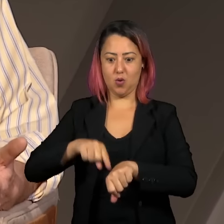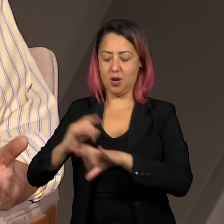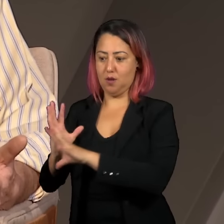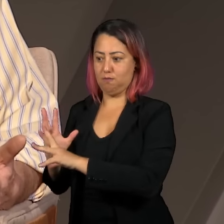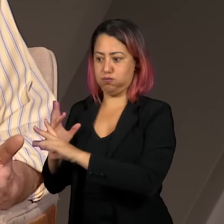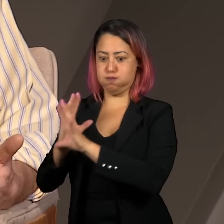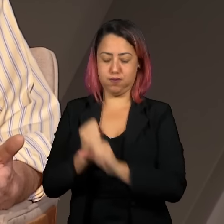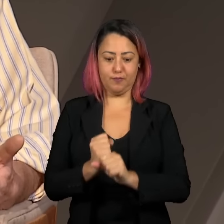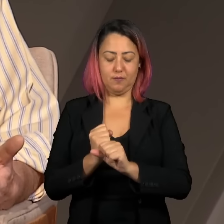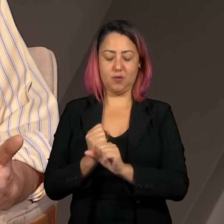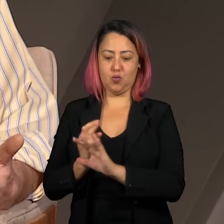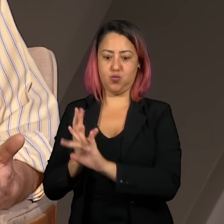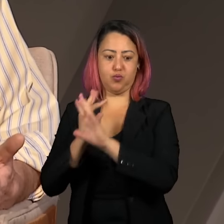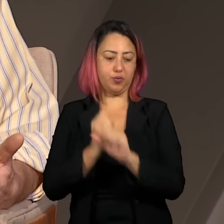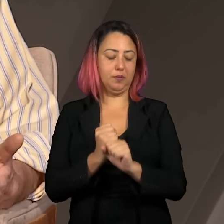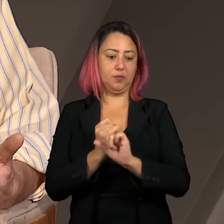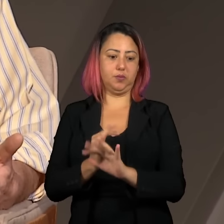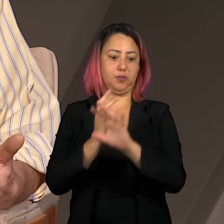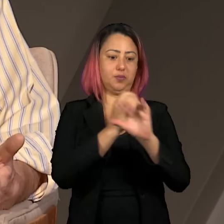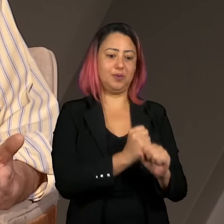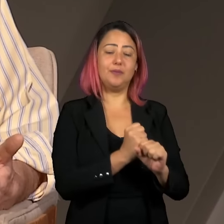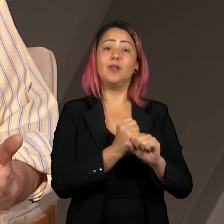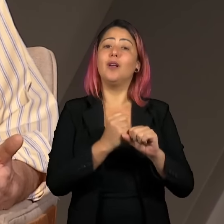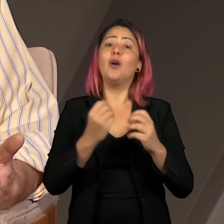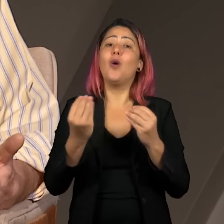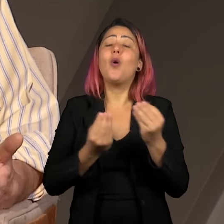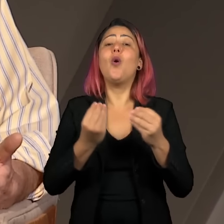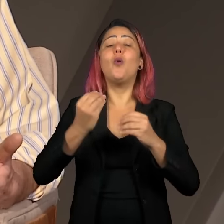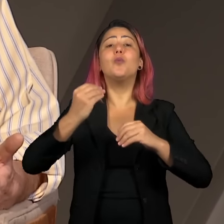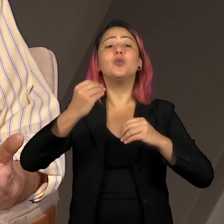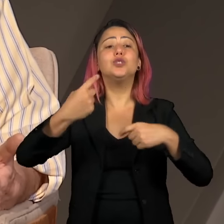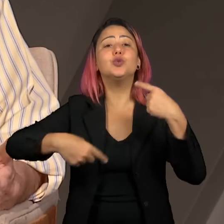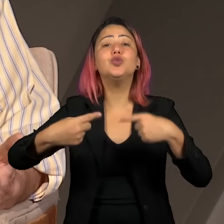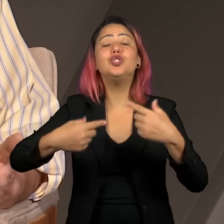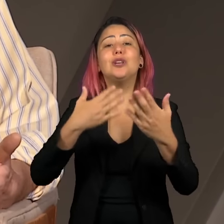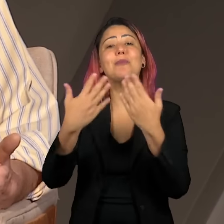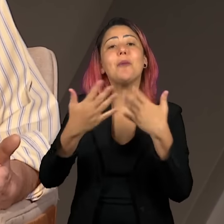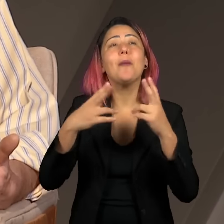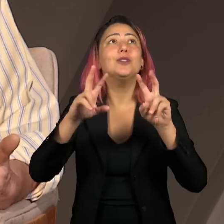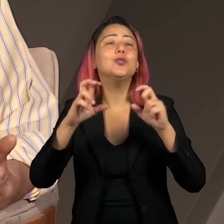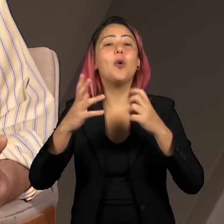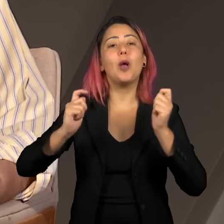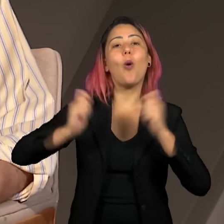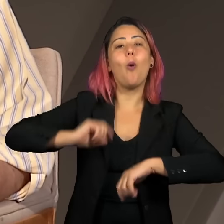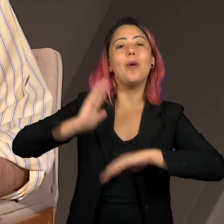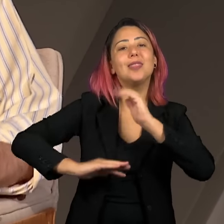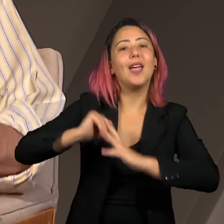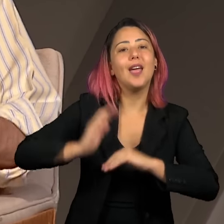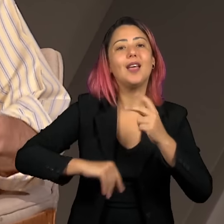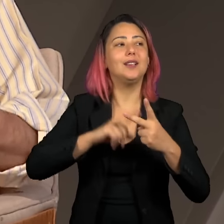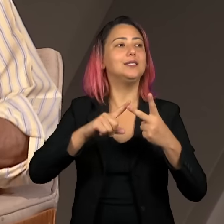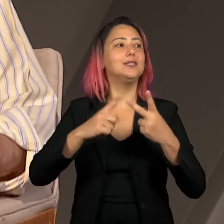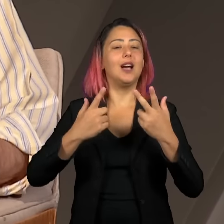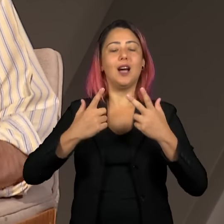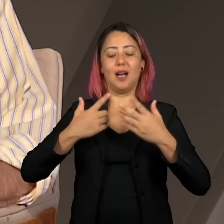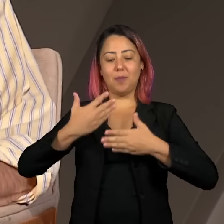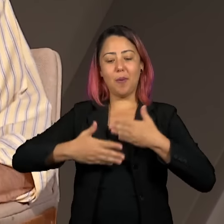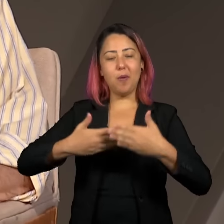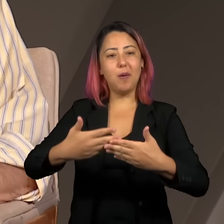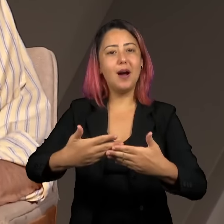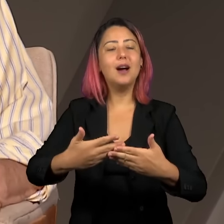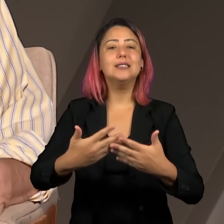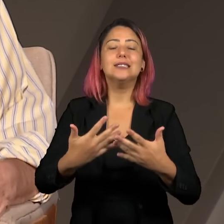um sistema de como que o sujeito aprende né das competências do conhecimento da habilidade da atitude etc